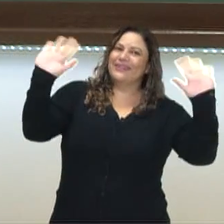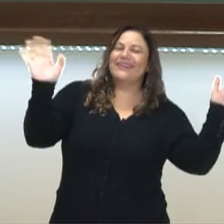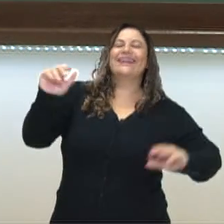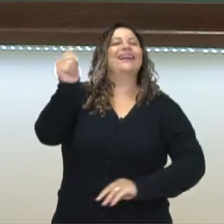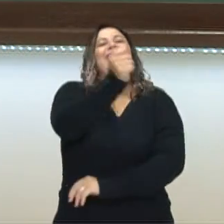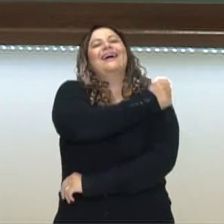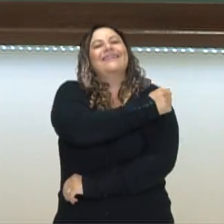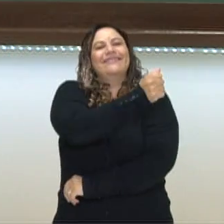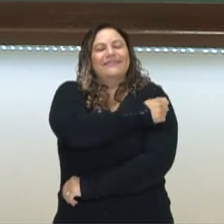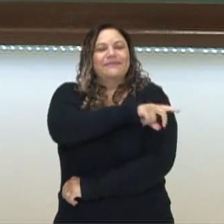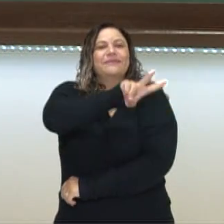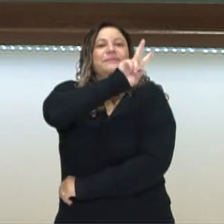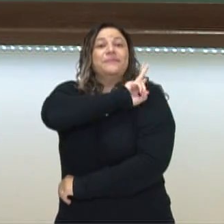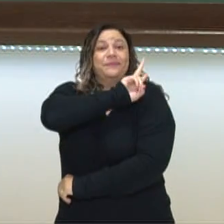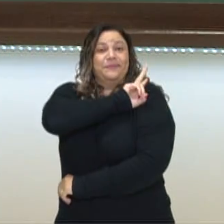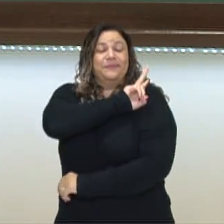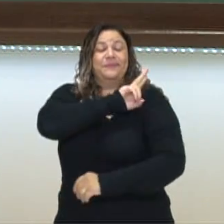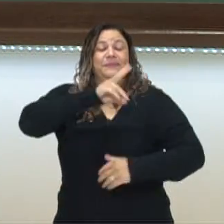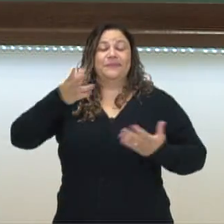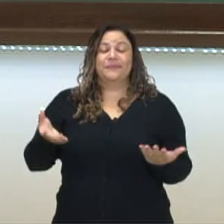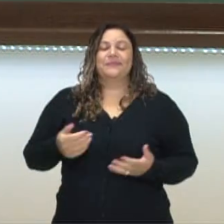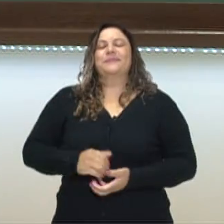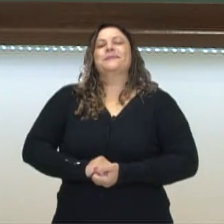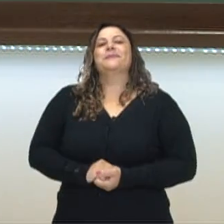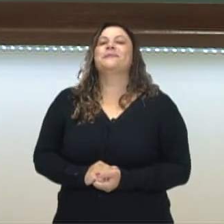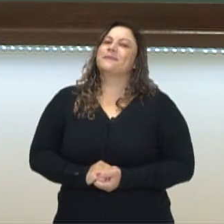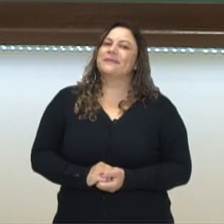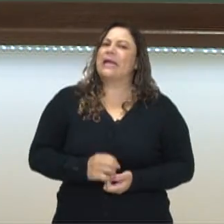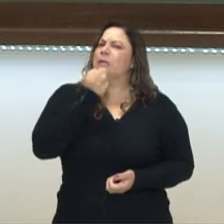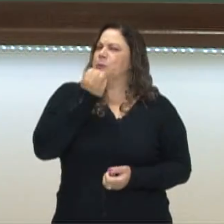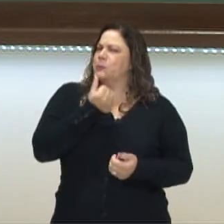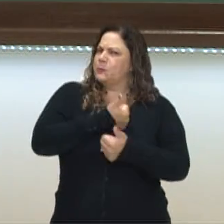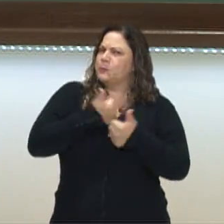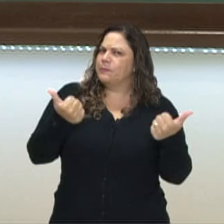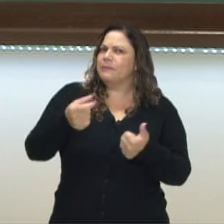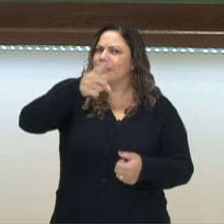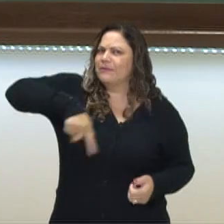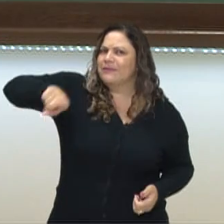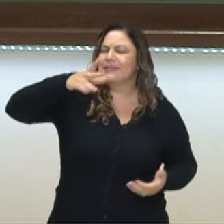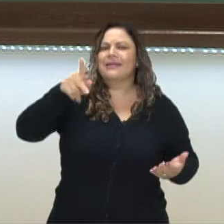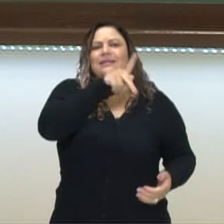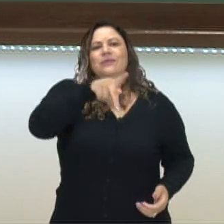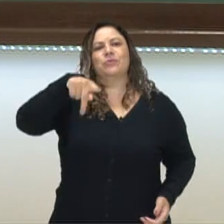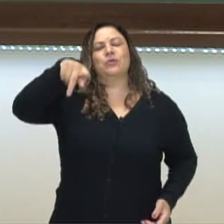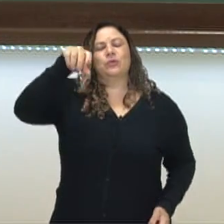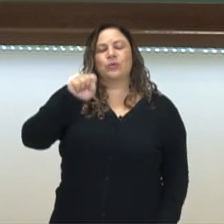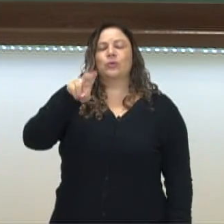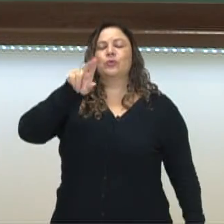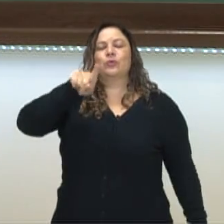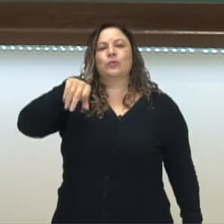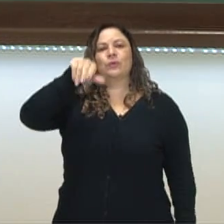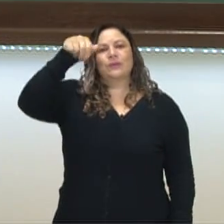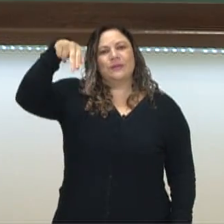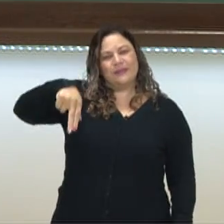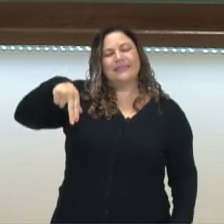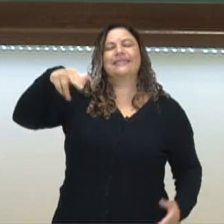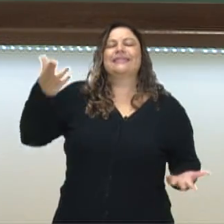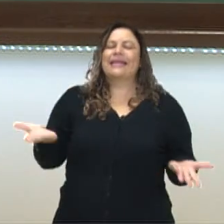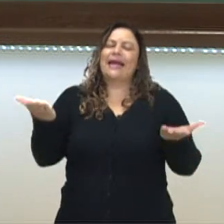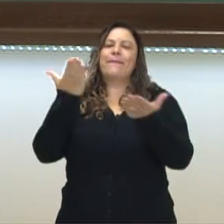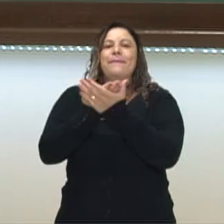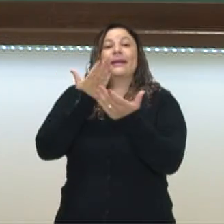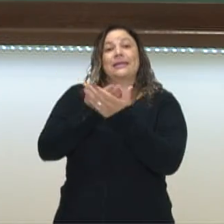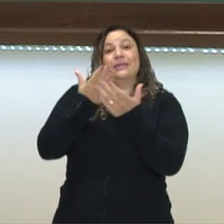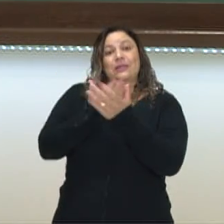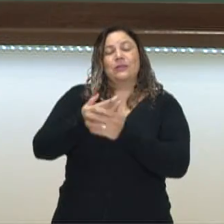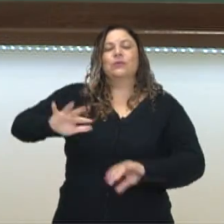Olá, estudantes da segunda série do ensino médio. Tudo bem com vocês? Eu sou a professora Susan dos Anjos e essa é mais uma